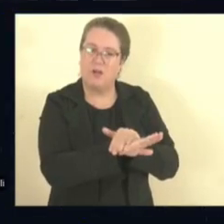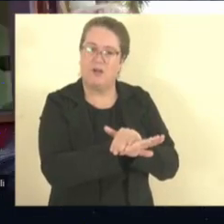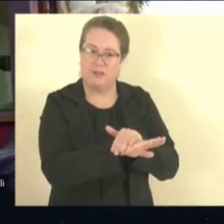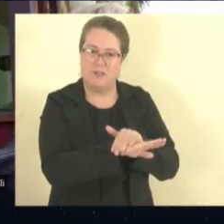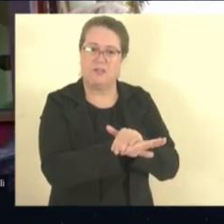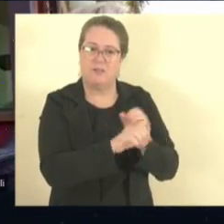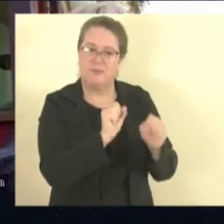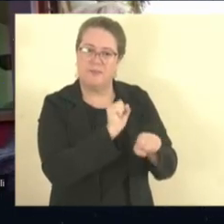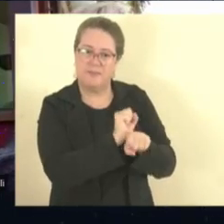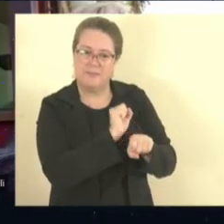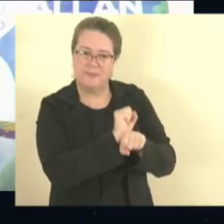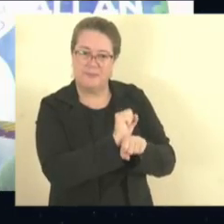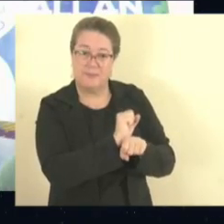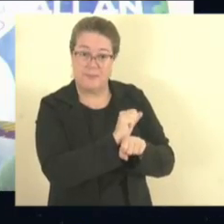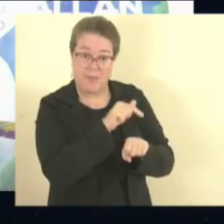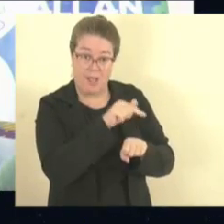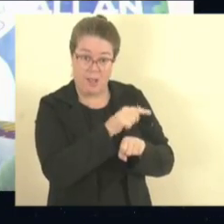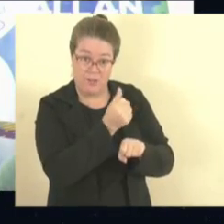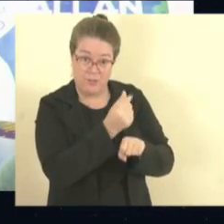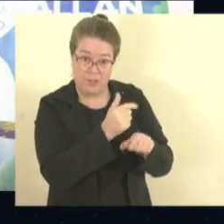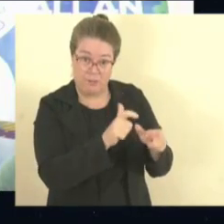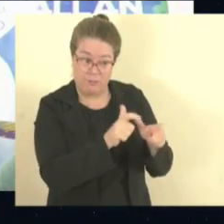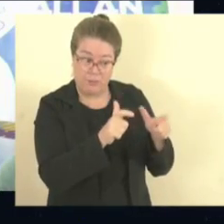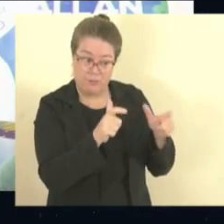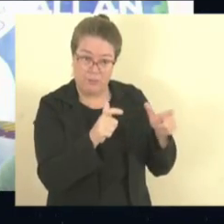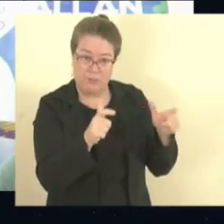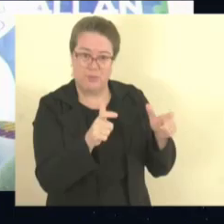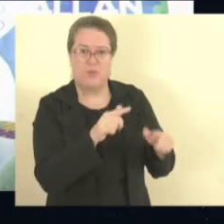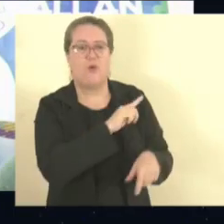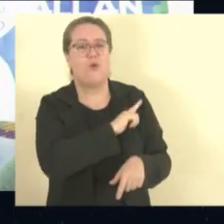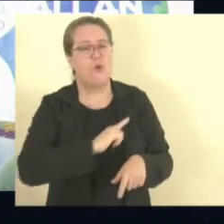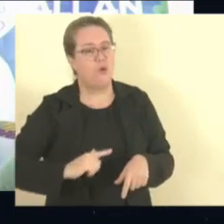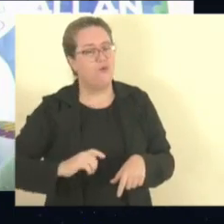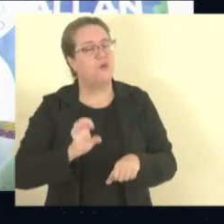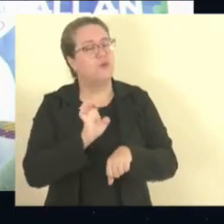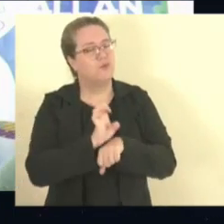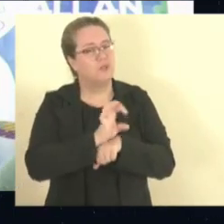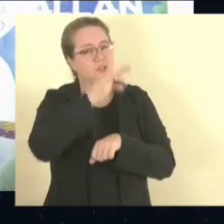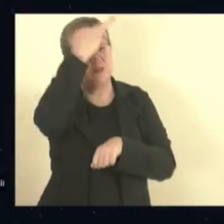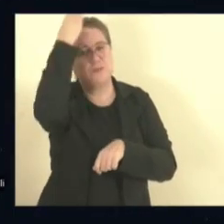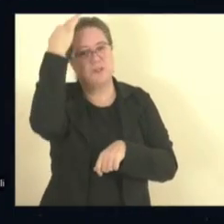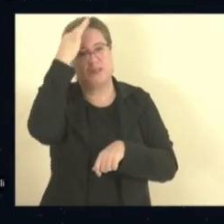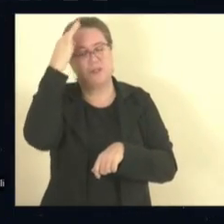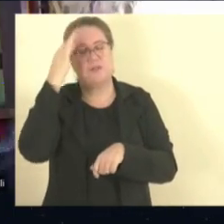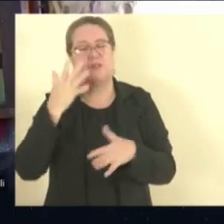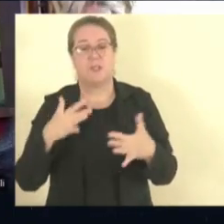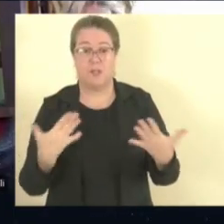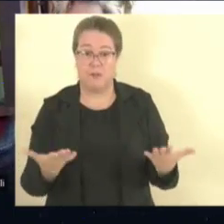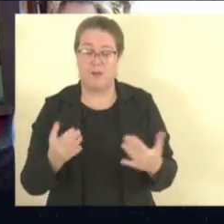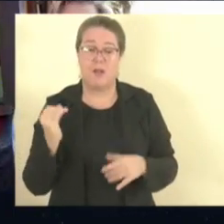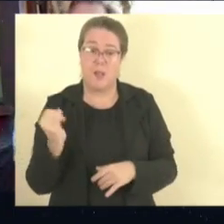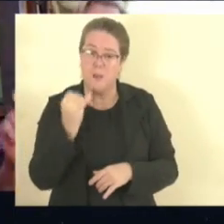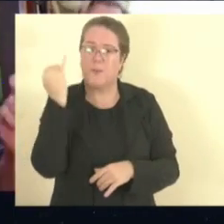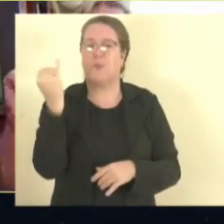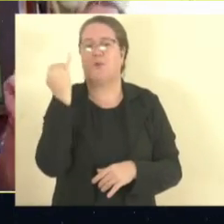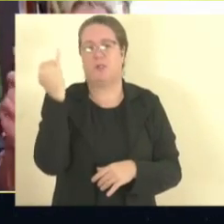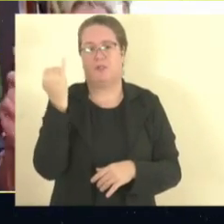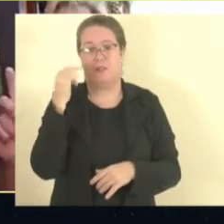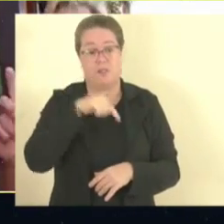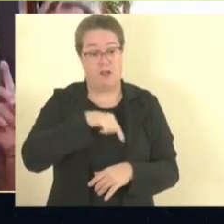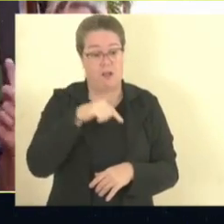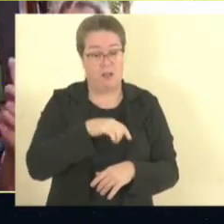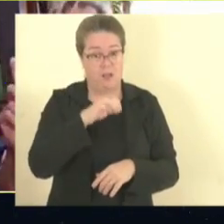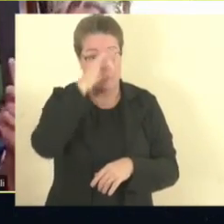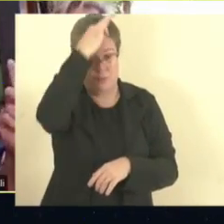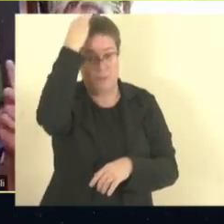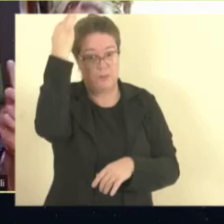falou, nos últimos 12 anos, mantendo a nota em gestão fiscal. Então, deputado Mazin, é importante esclarecer isso para os deputados. O Estado tem dinheiro para esse